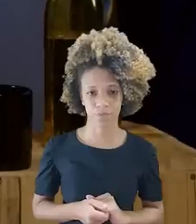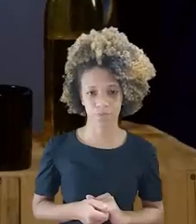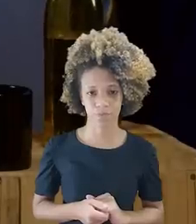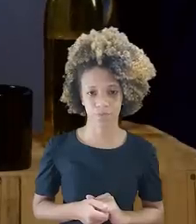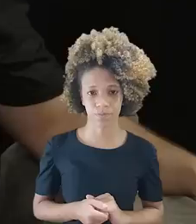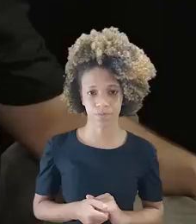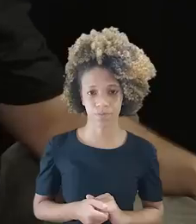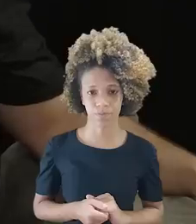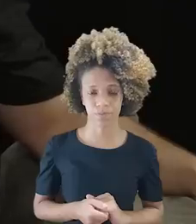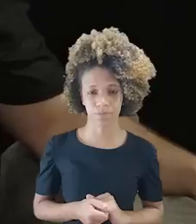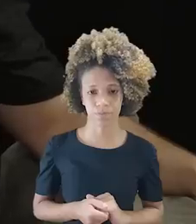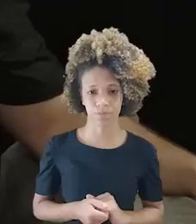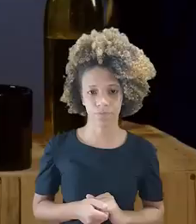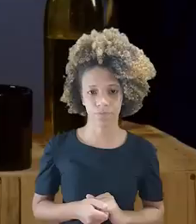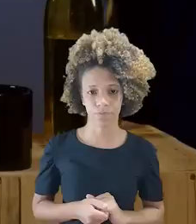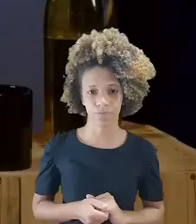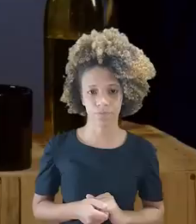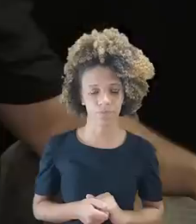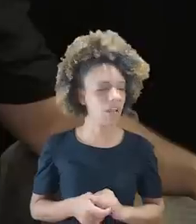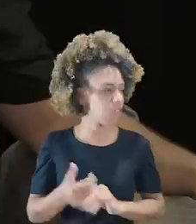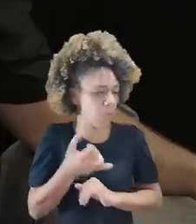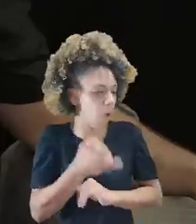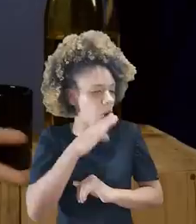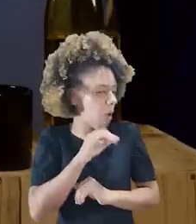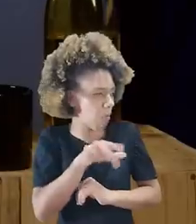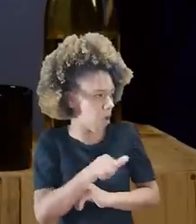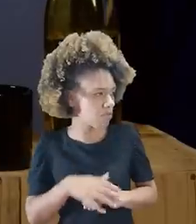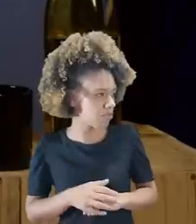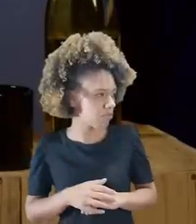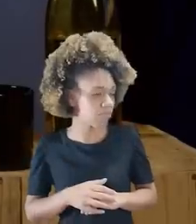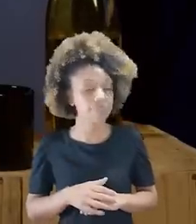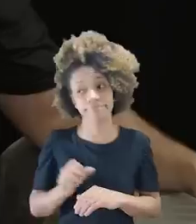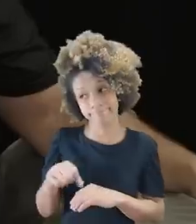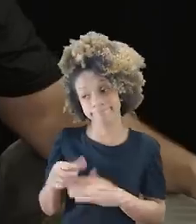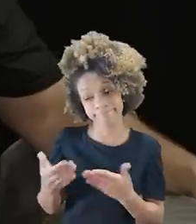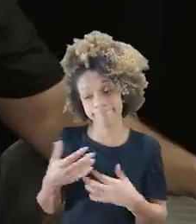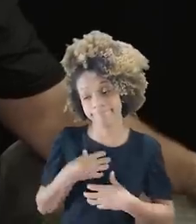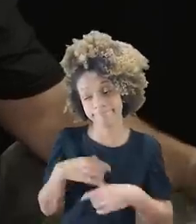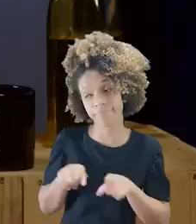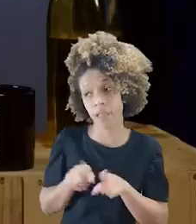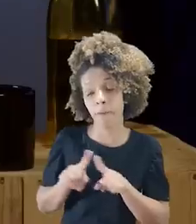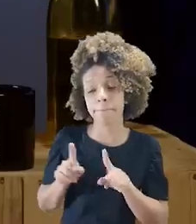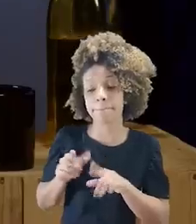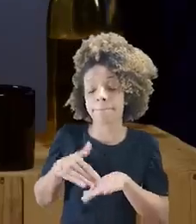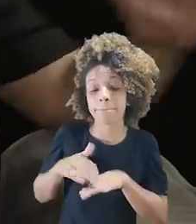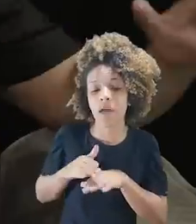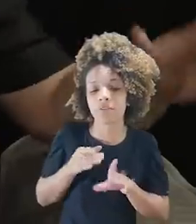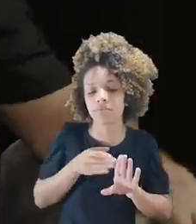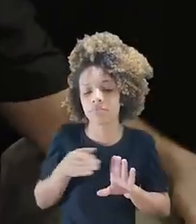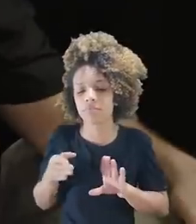tinha preconceito isso foi depois do Sucesso isso foi depois bem depois não uns CCO anos depois sei lá não Mas bem depois assim não foi tipo assim